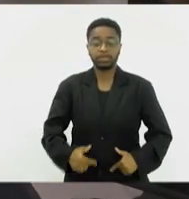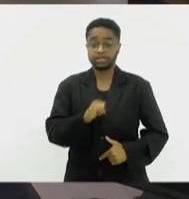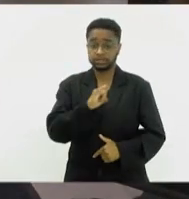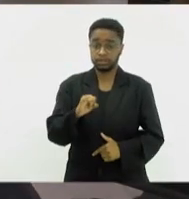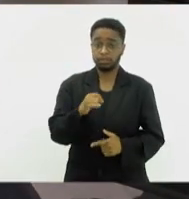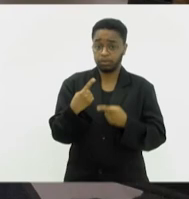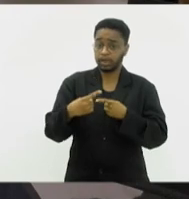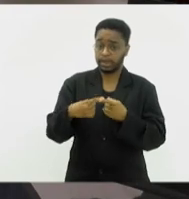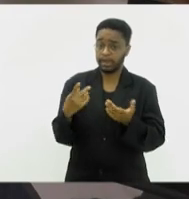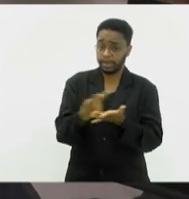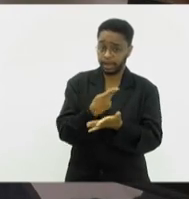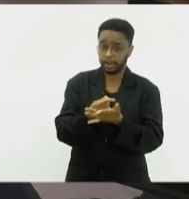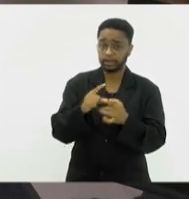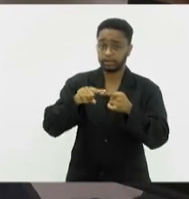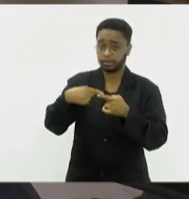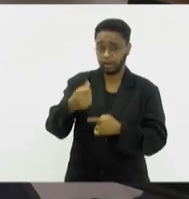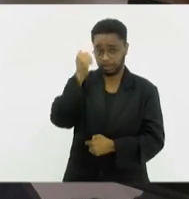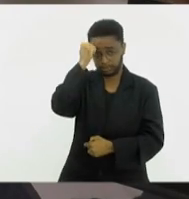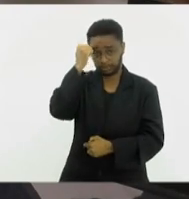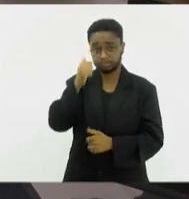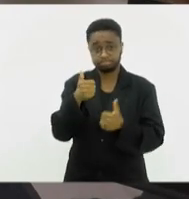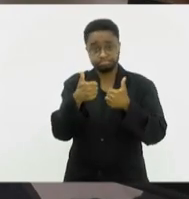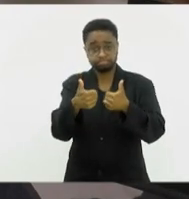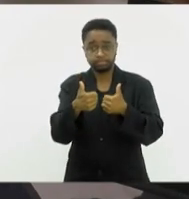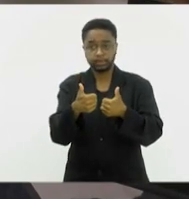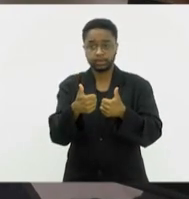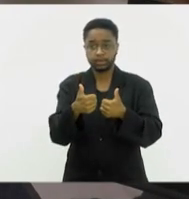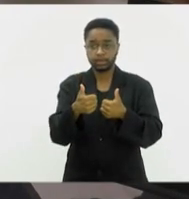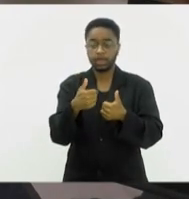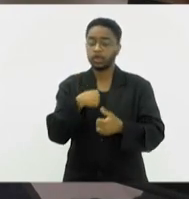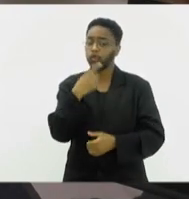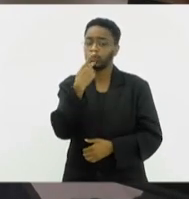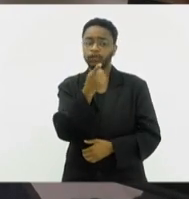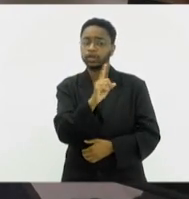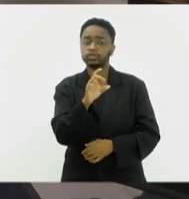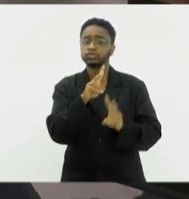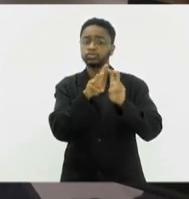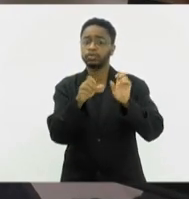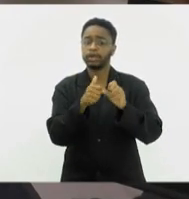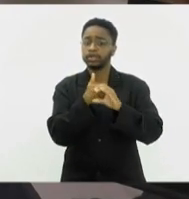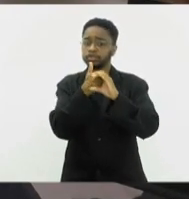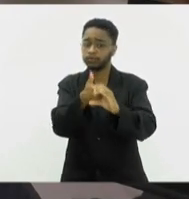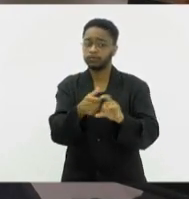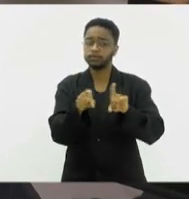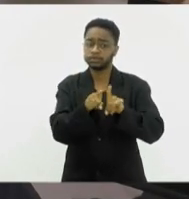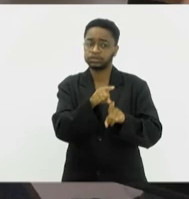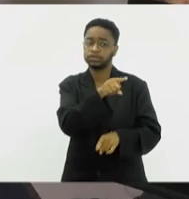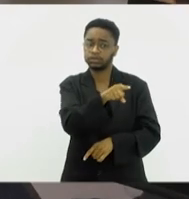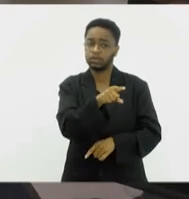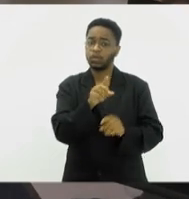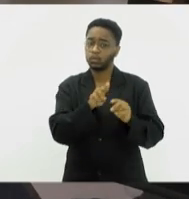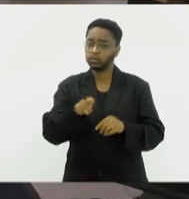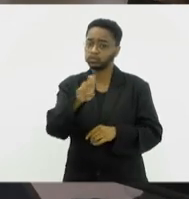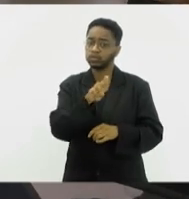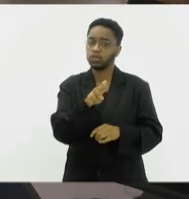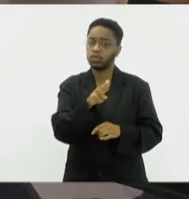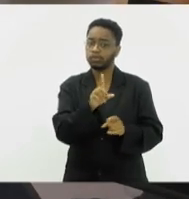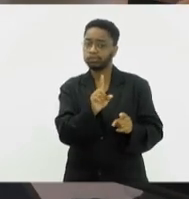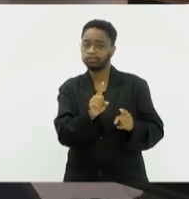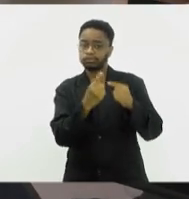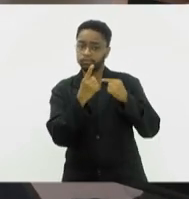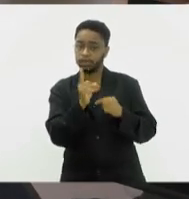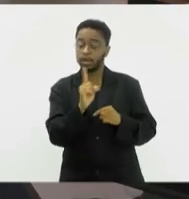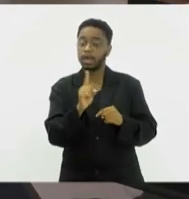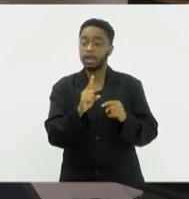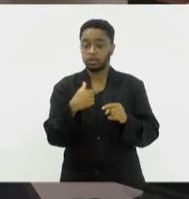está colocado. Eu acho, Dana, que isso cabe dentro do... Eu não estou nem conceito. Fazendo a menção aqui do cristianismo que Vossa Excelência também usou na defesa. Acho que faz